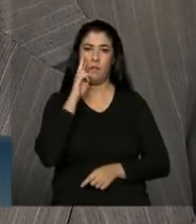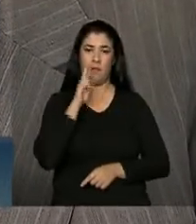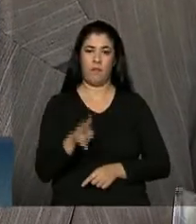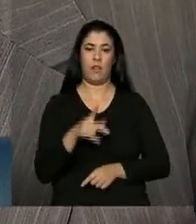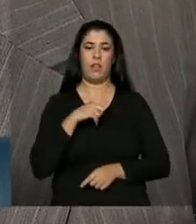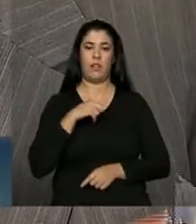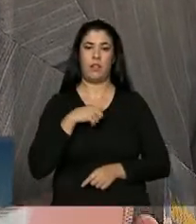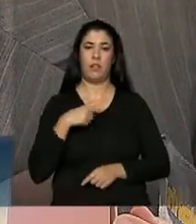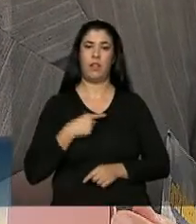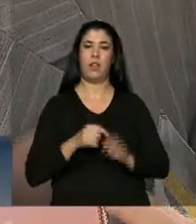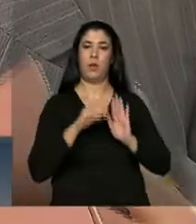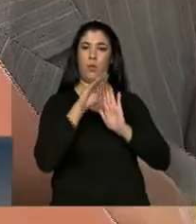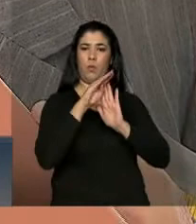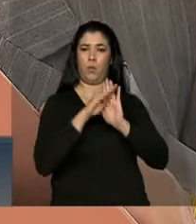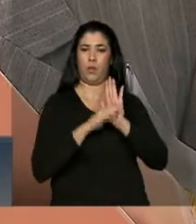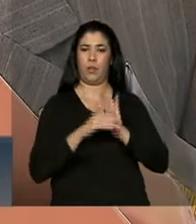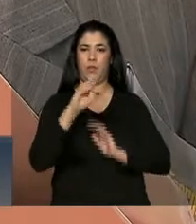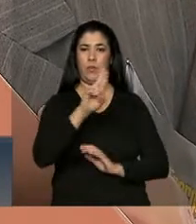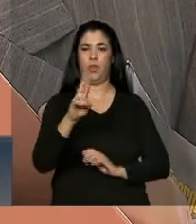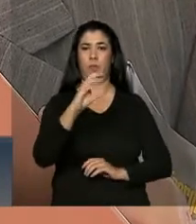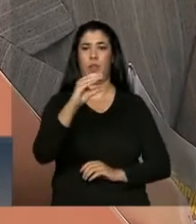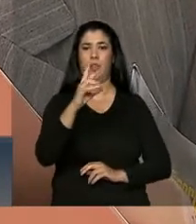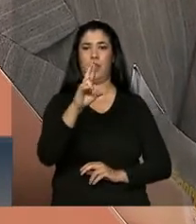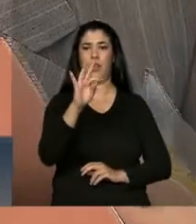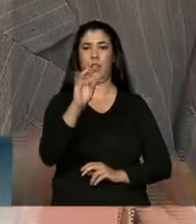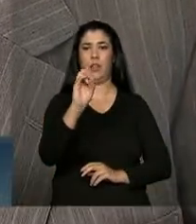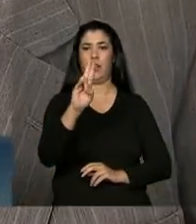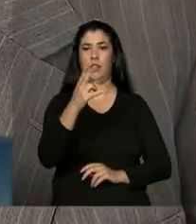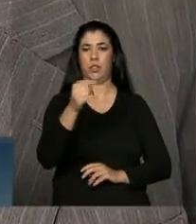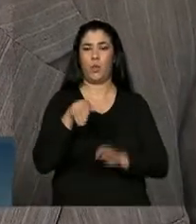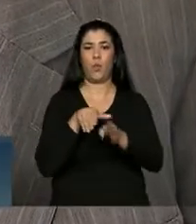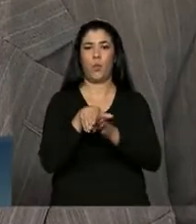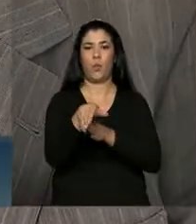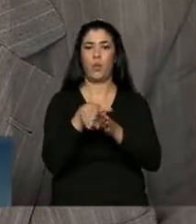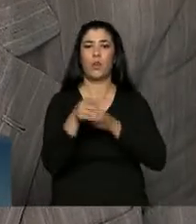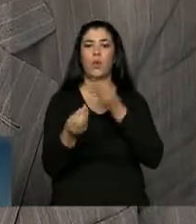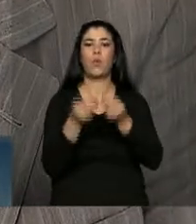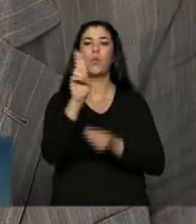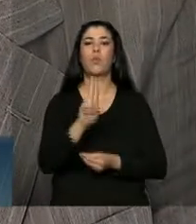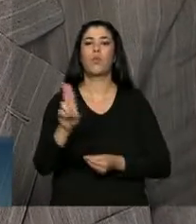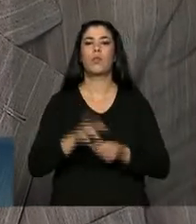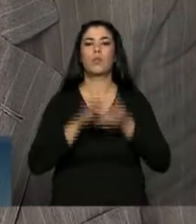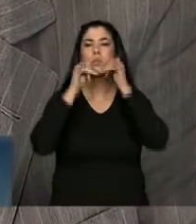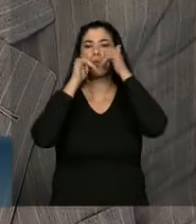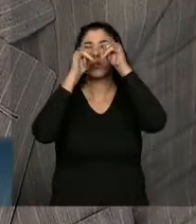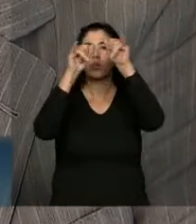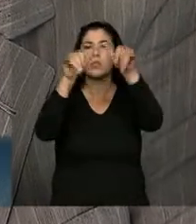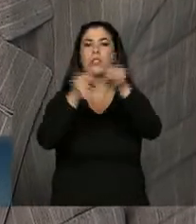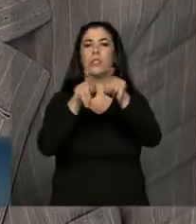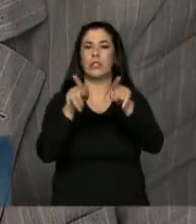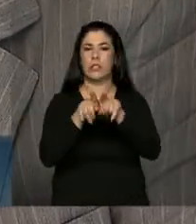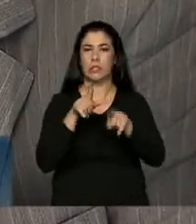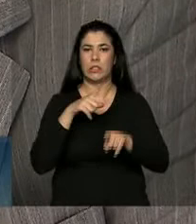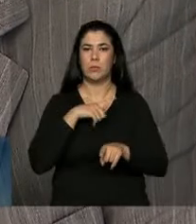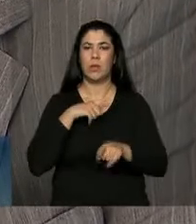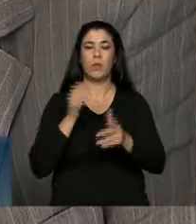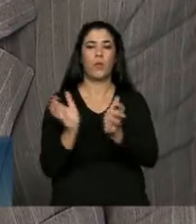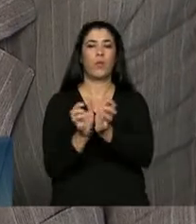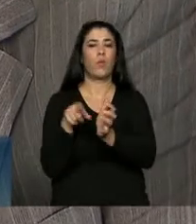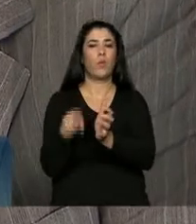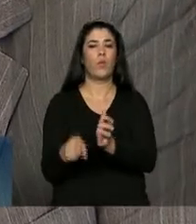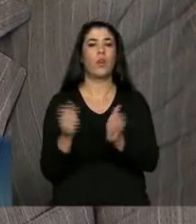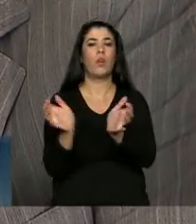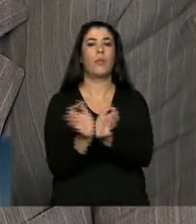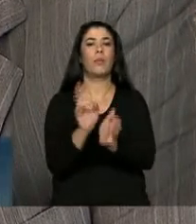cartilha que trata de orientação sobre energia elétrica que atende a comunidade Guarani